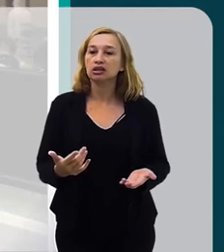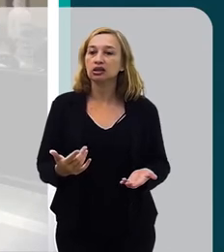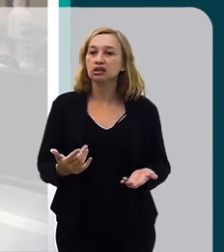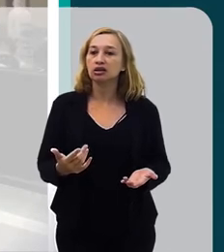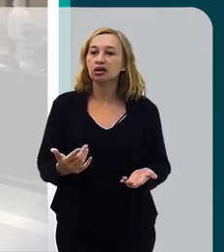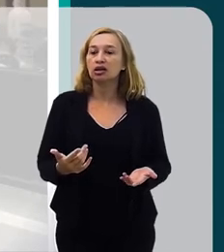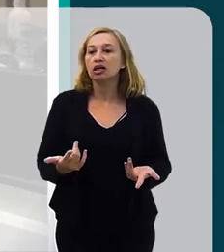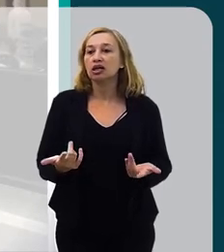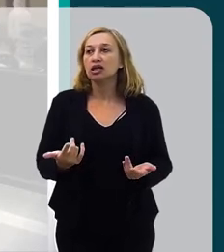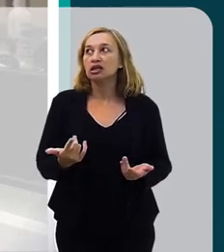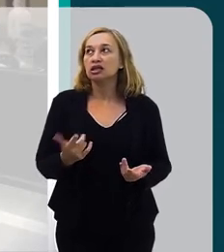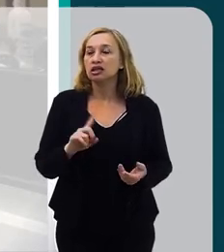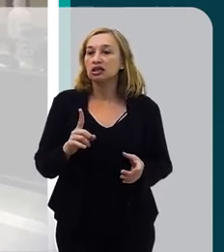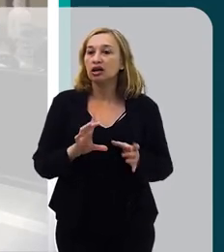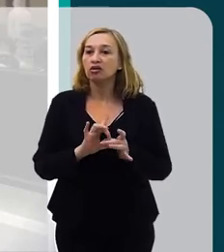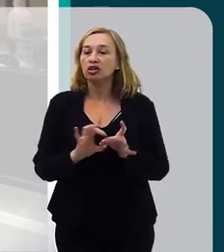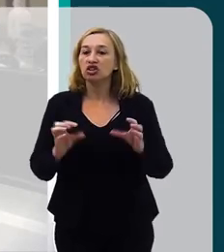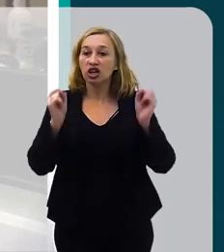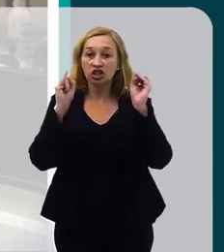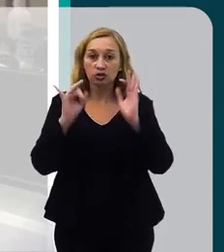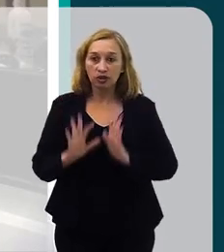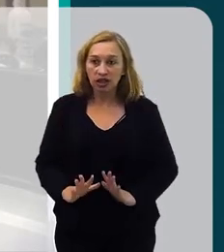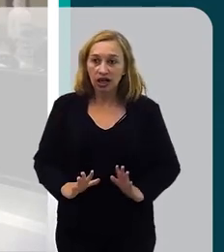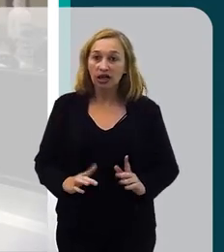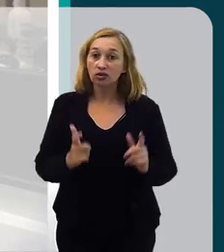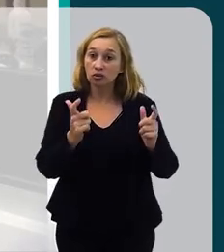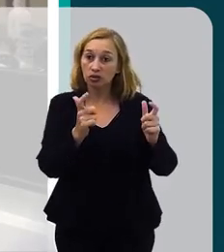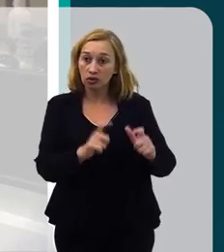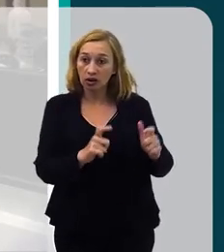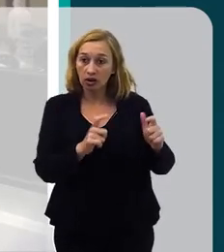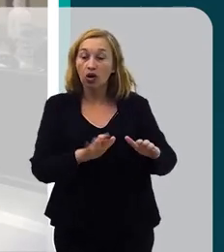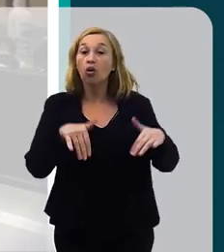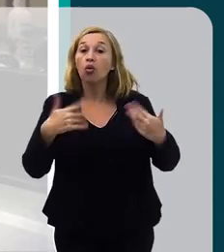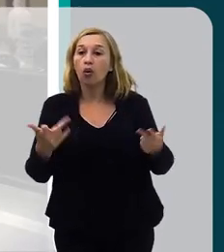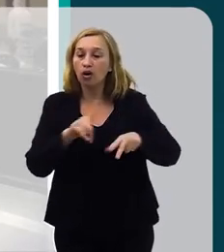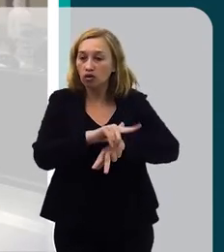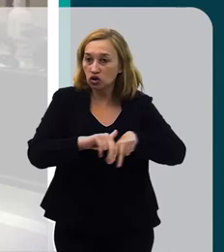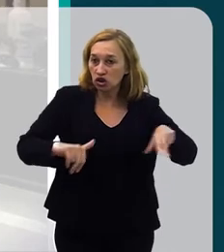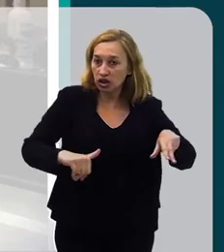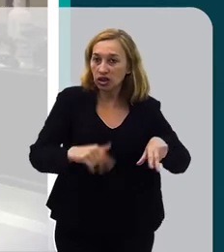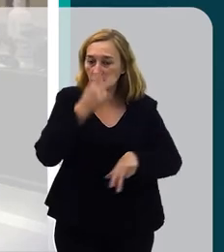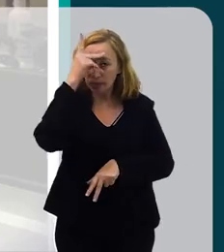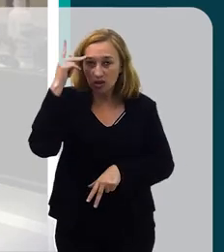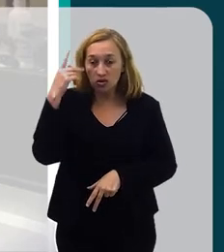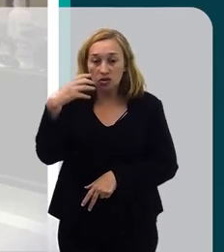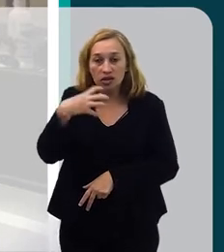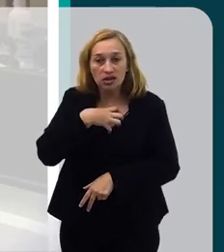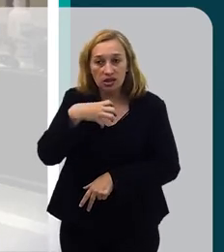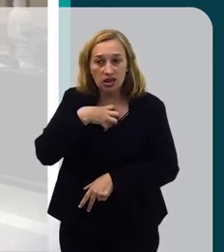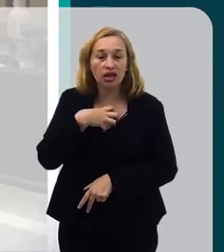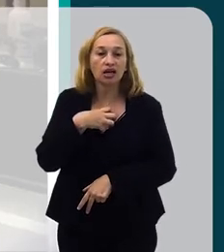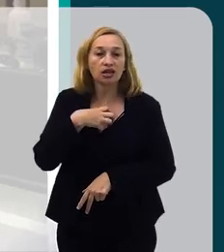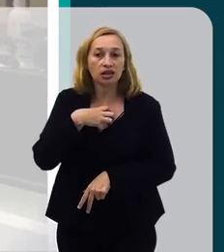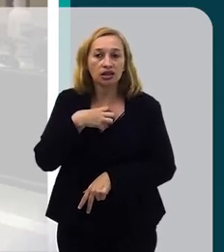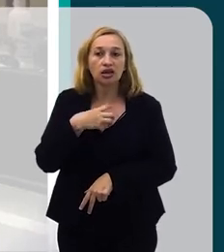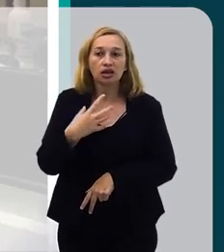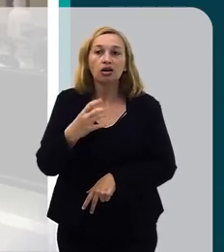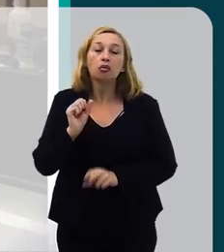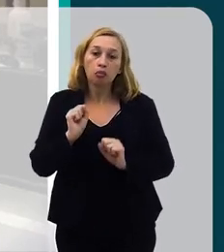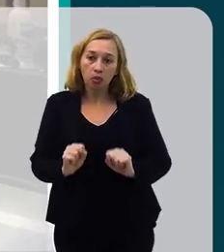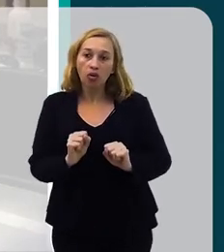deixar negritado lá, né, se não deixar esclarecido qual é o gênero que a